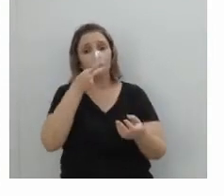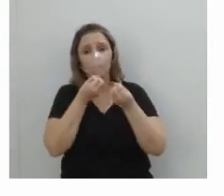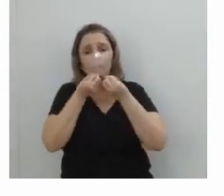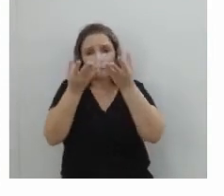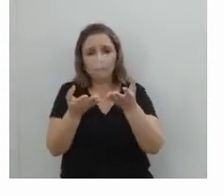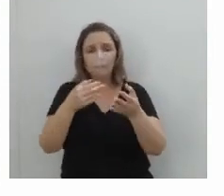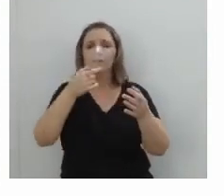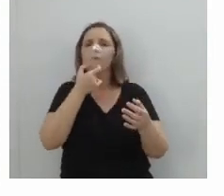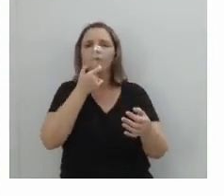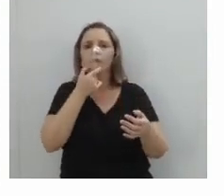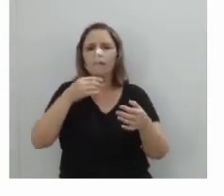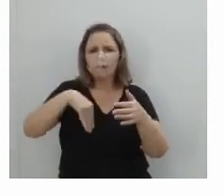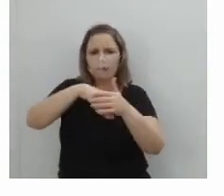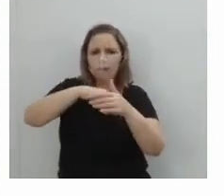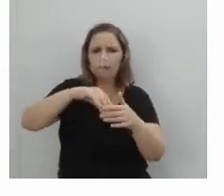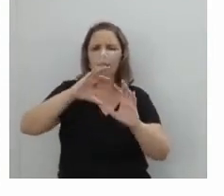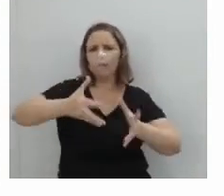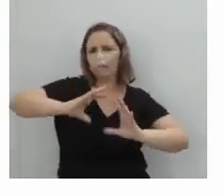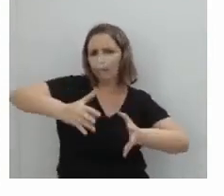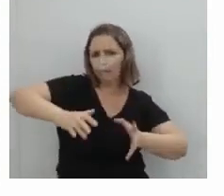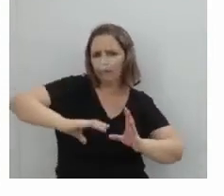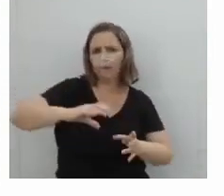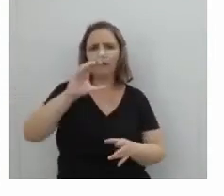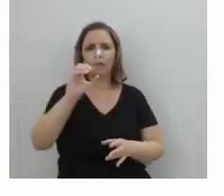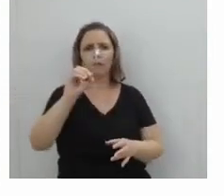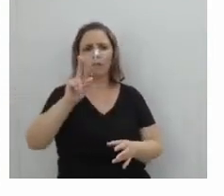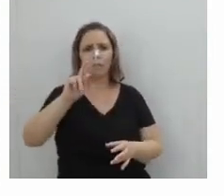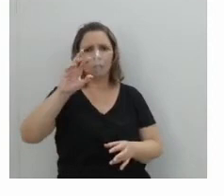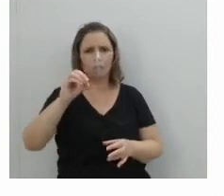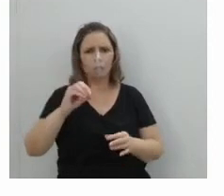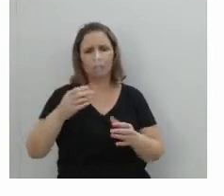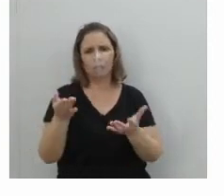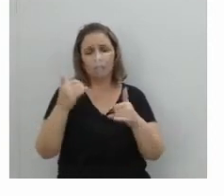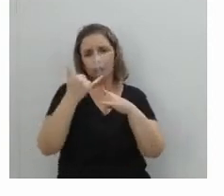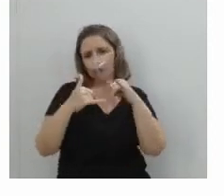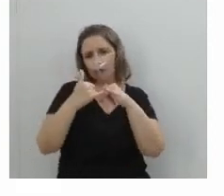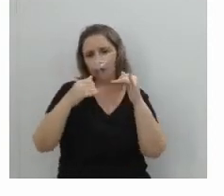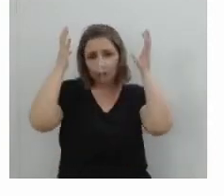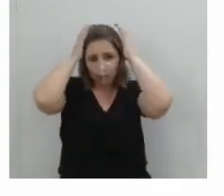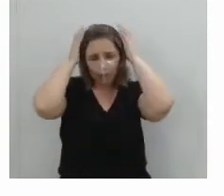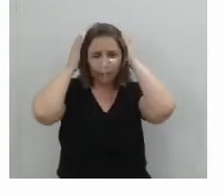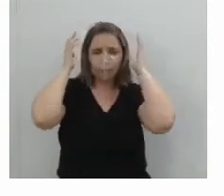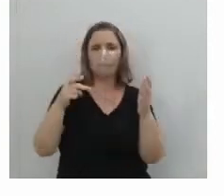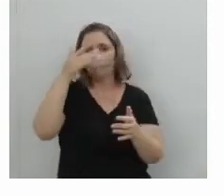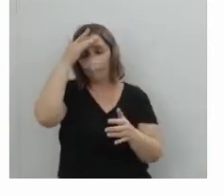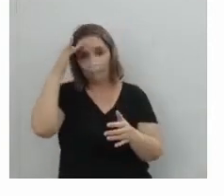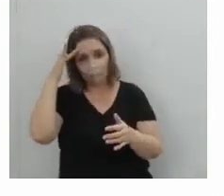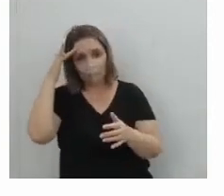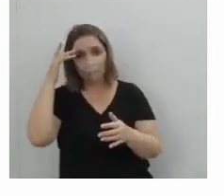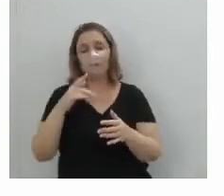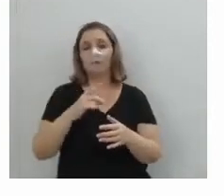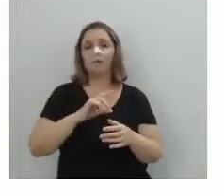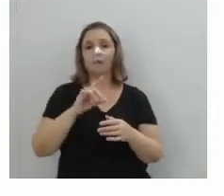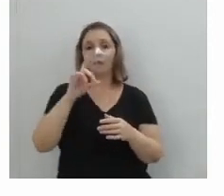adquiriam o hábito de chutar uma bola de couro, símbolo da cabeça de um membro do exército dinamarquês, como forma de